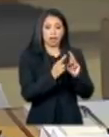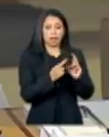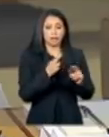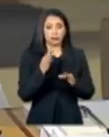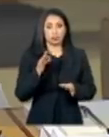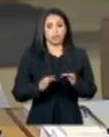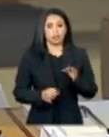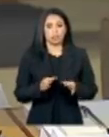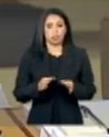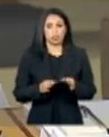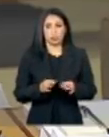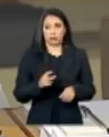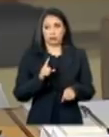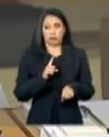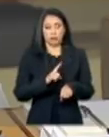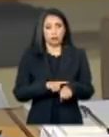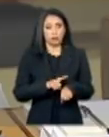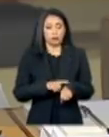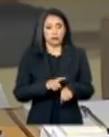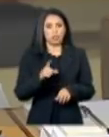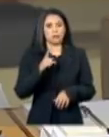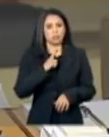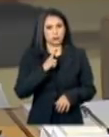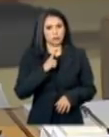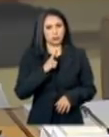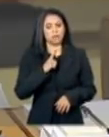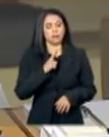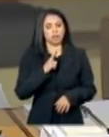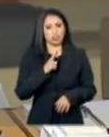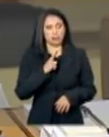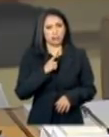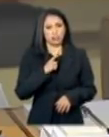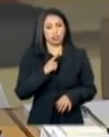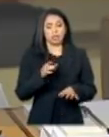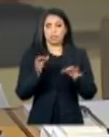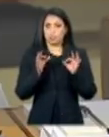tem uma eficácia insuplantável